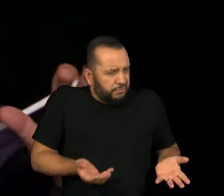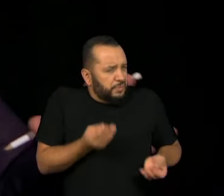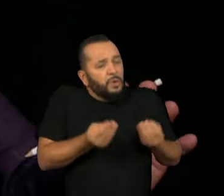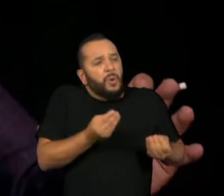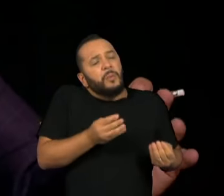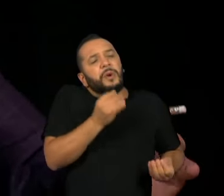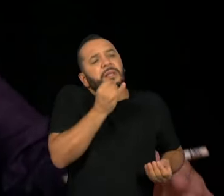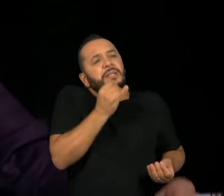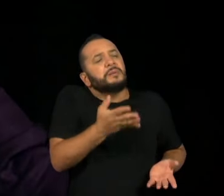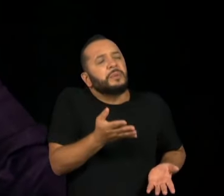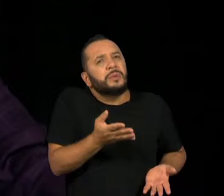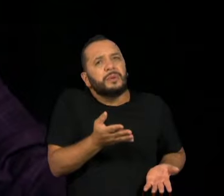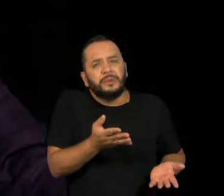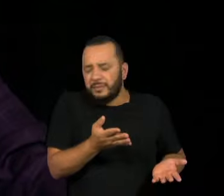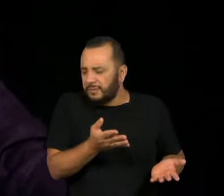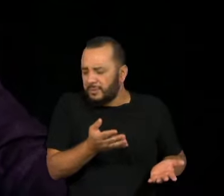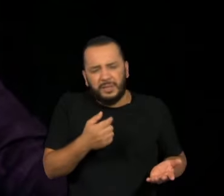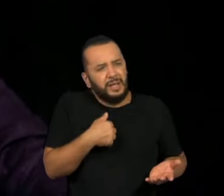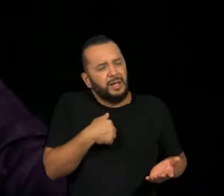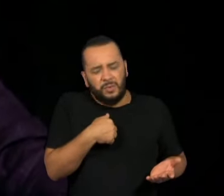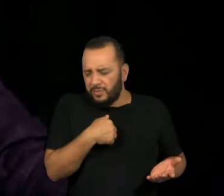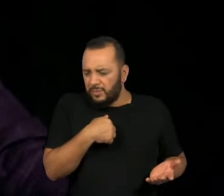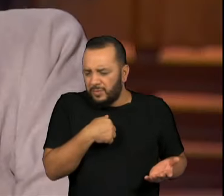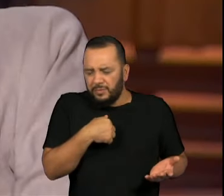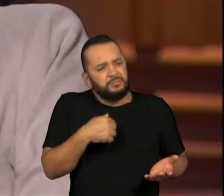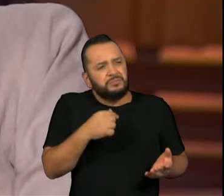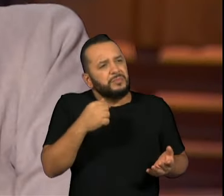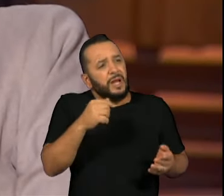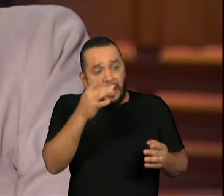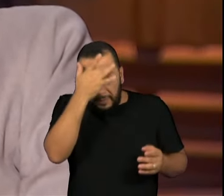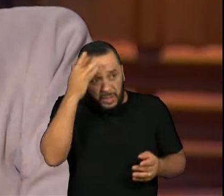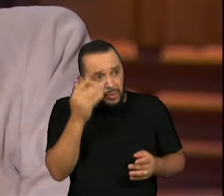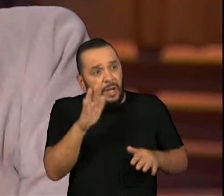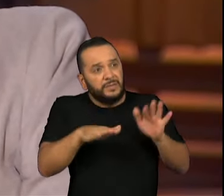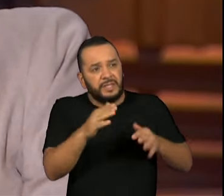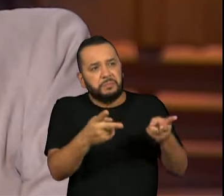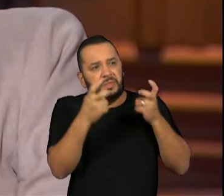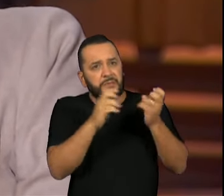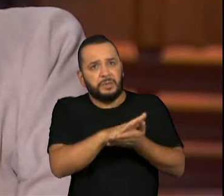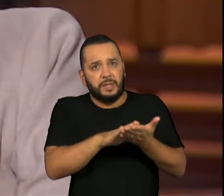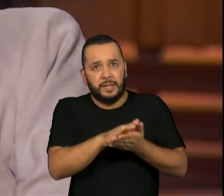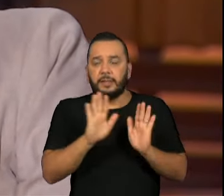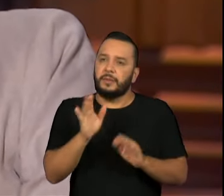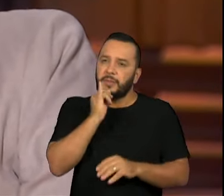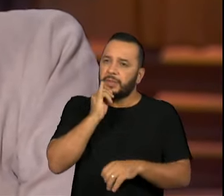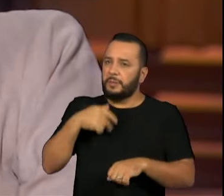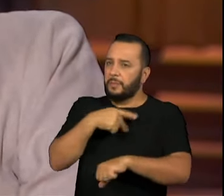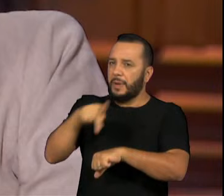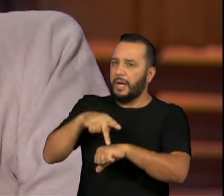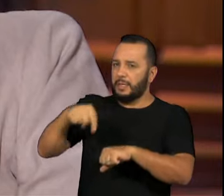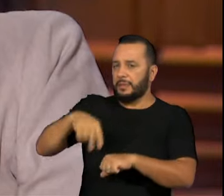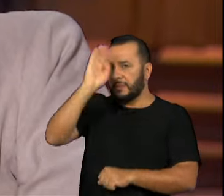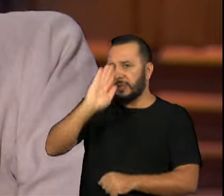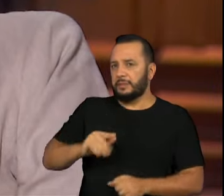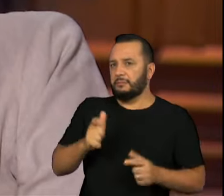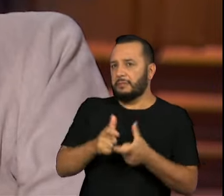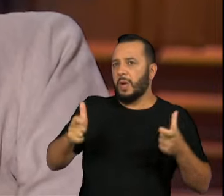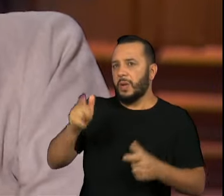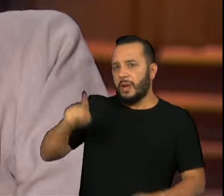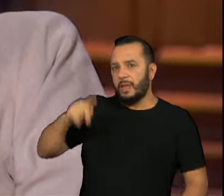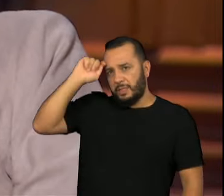agora pensar assim nossa nunca tinha percebido isso mas que a primeira coisa é já está num país de maioria Negra a gente